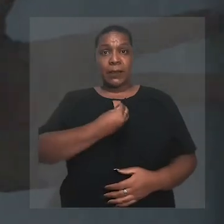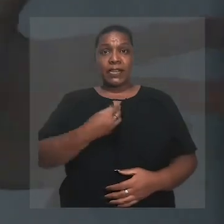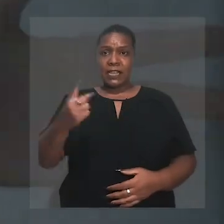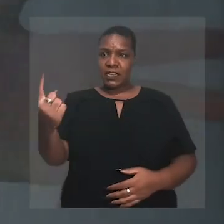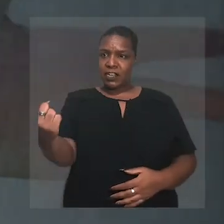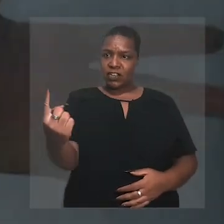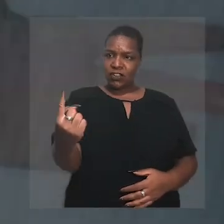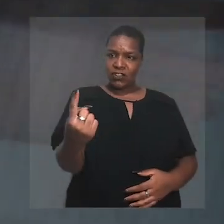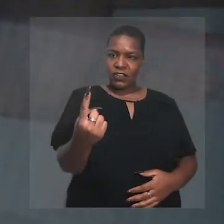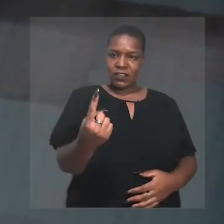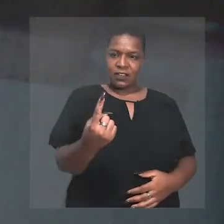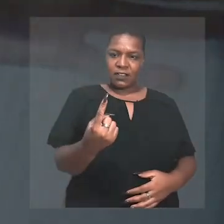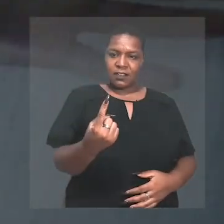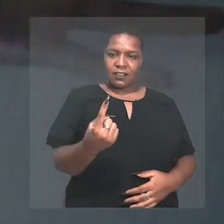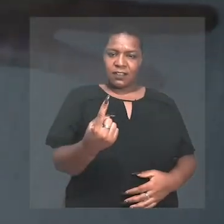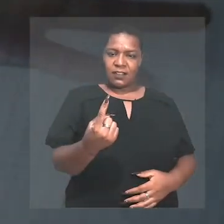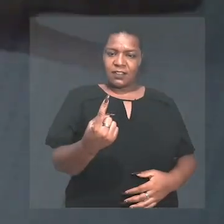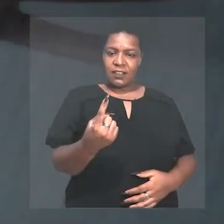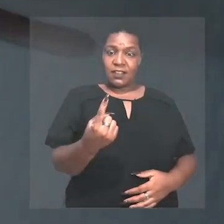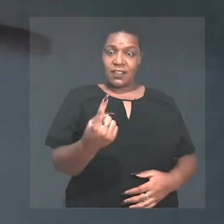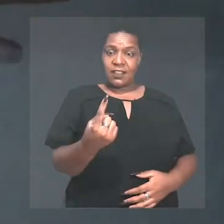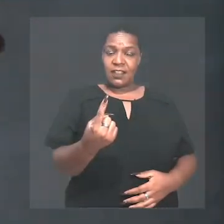se eu ouvisse a sua presença chegando.